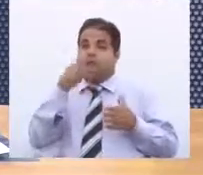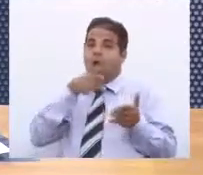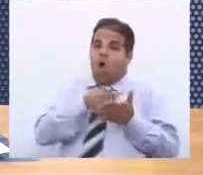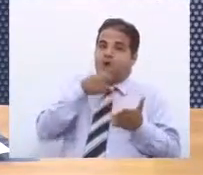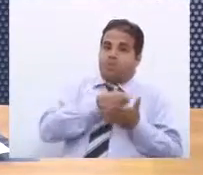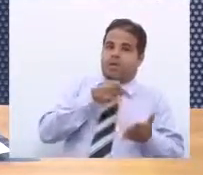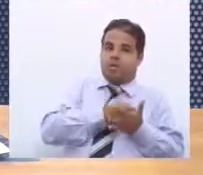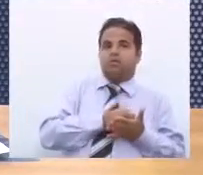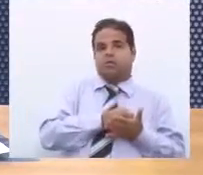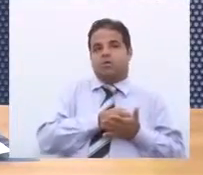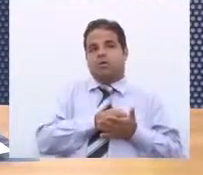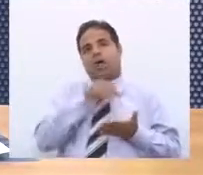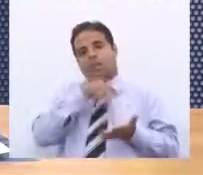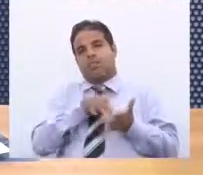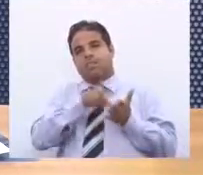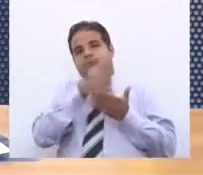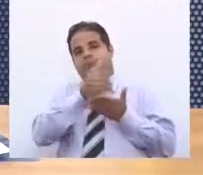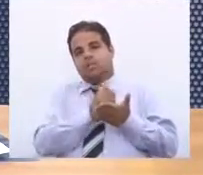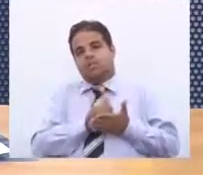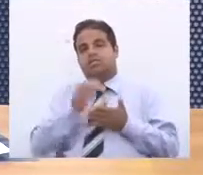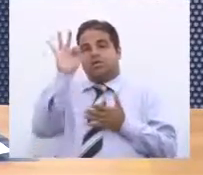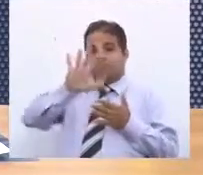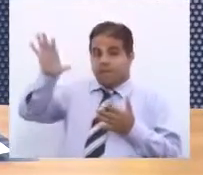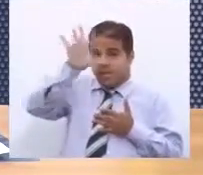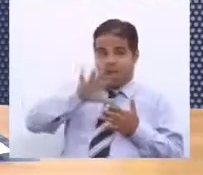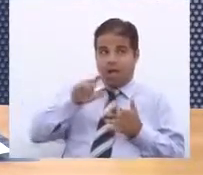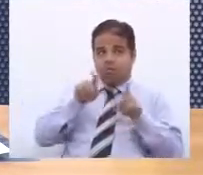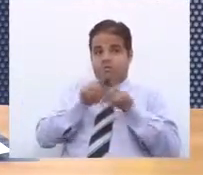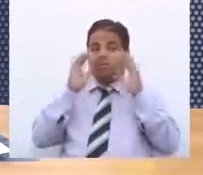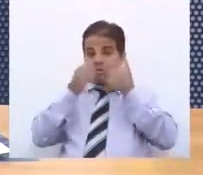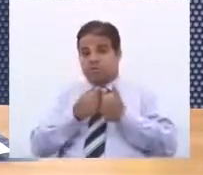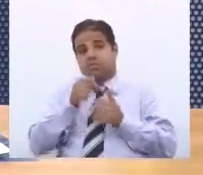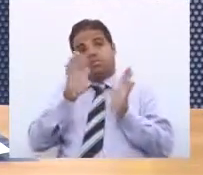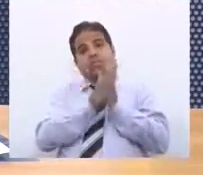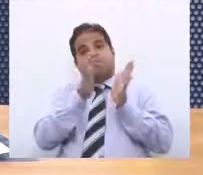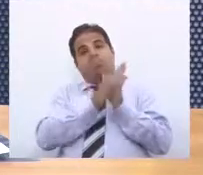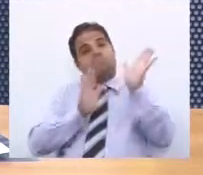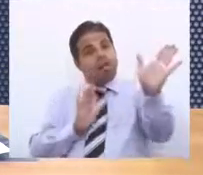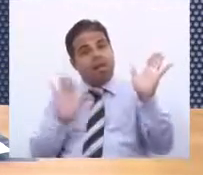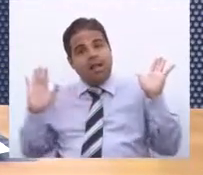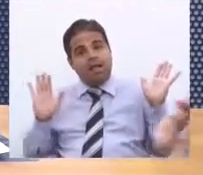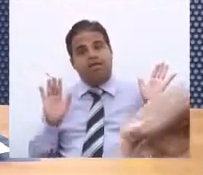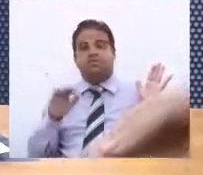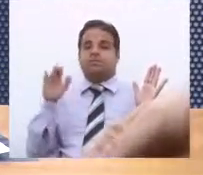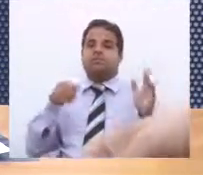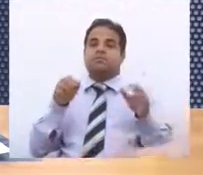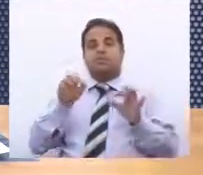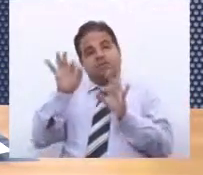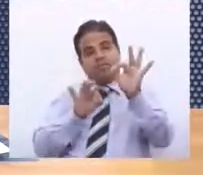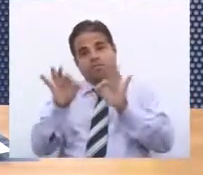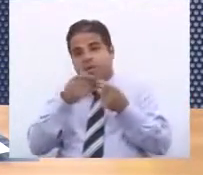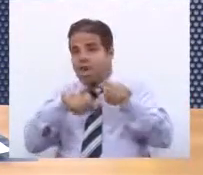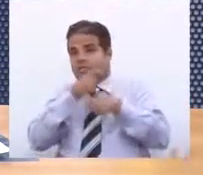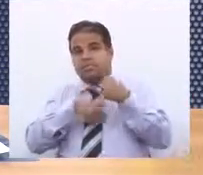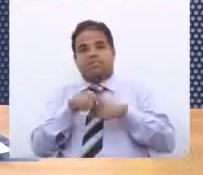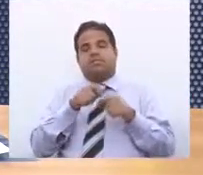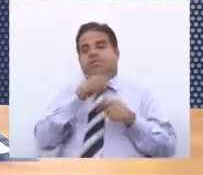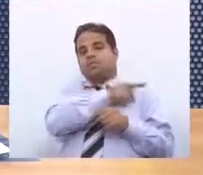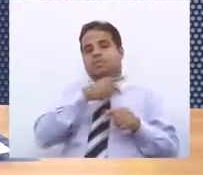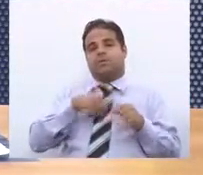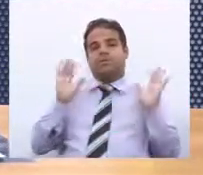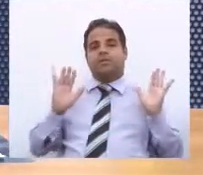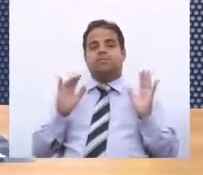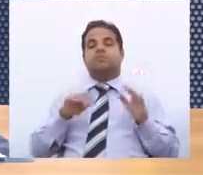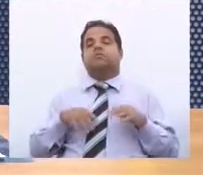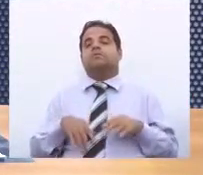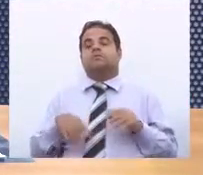obrigatória até pela legislação federal, pela Constituição, estabelece que é assim que se financia a Previdência, não é?